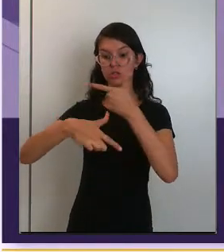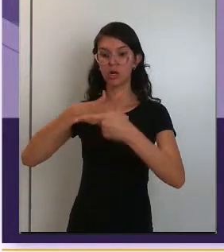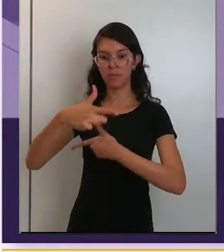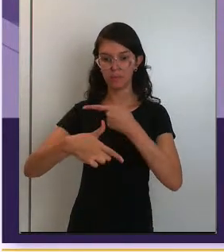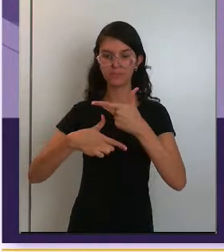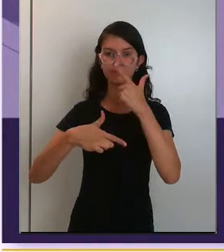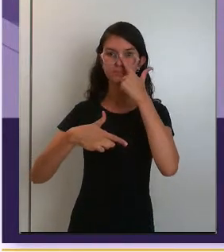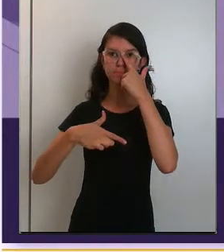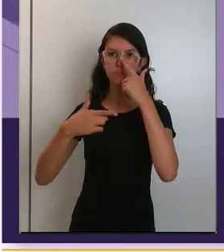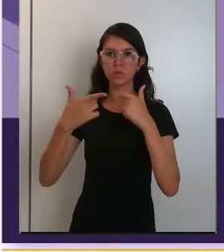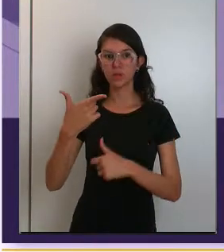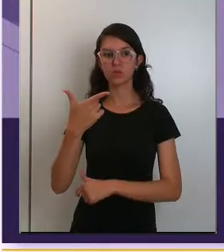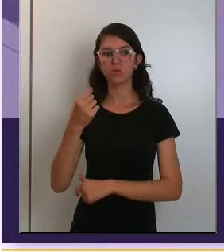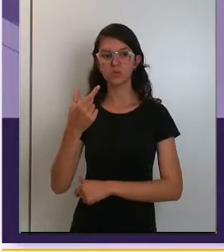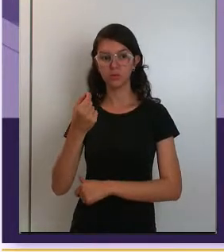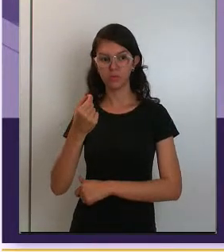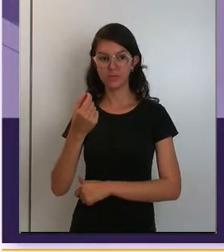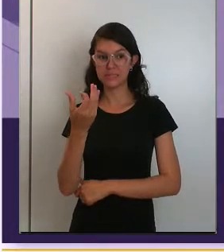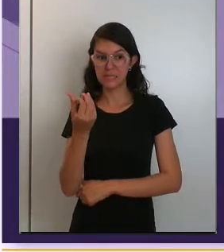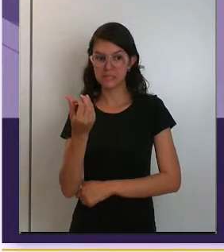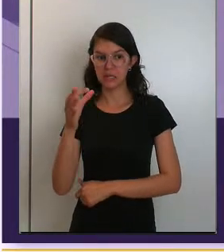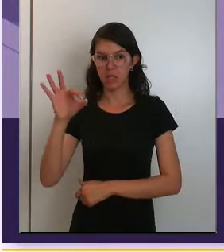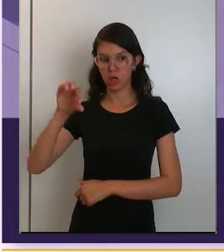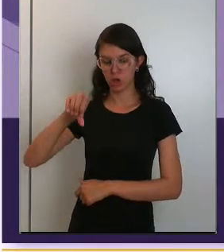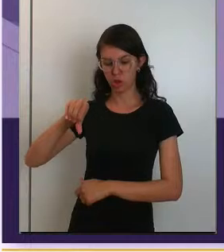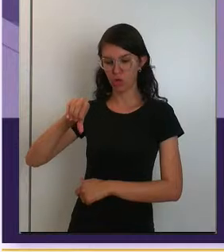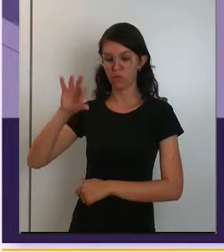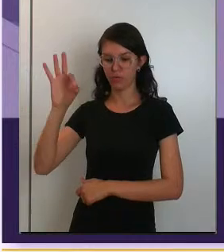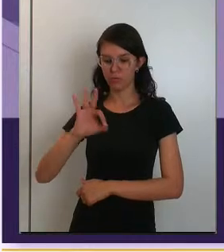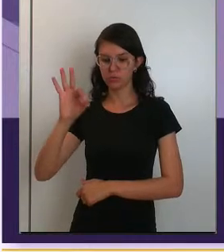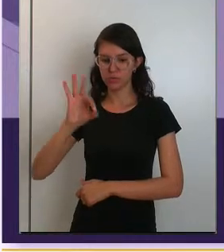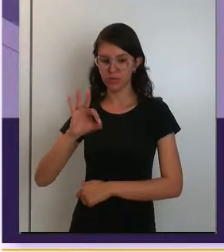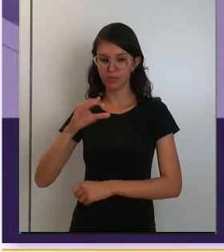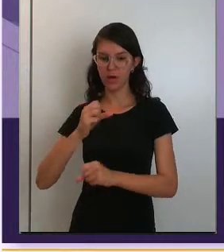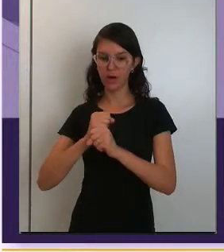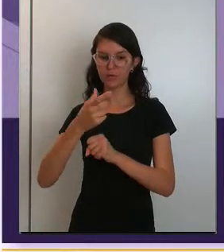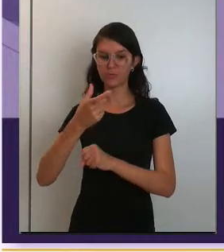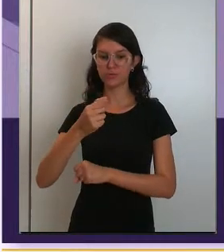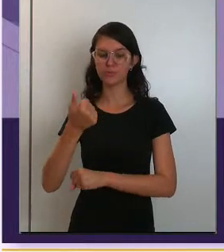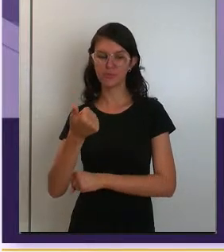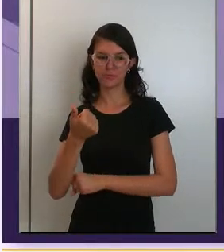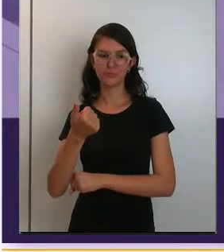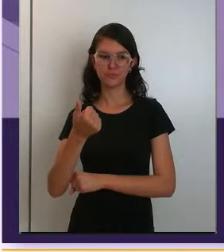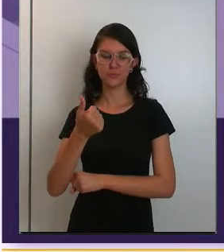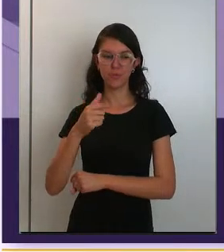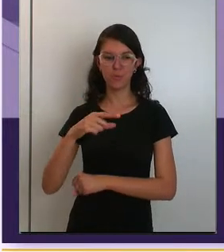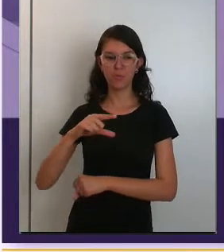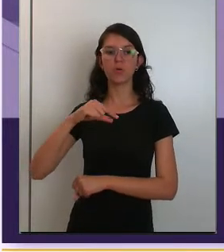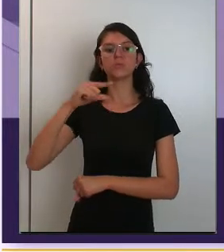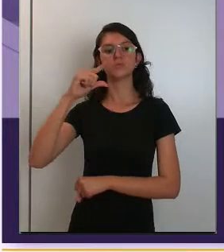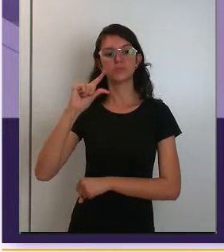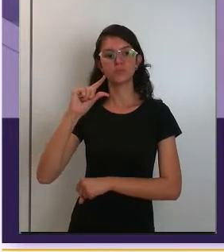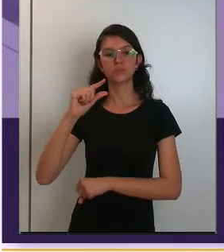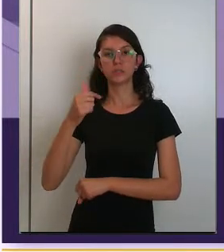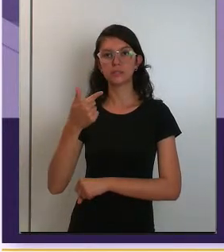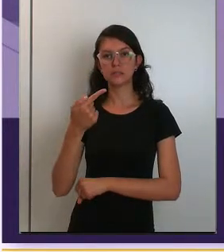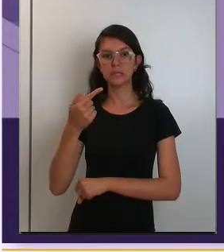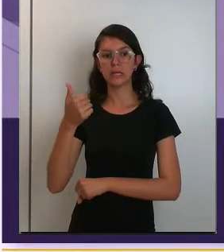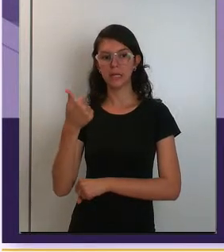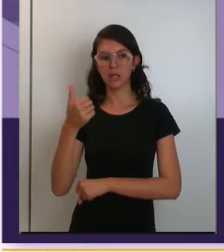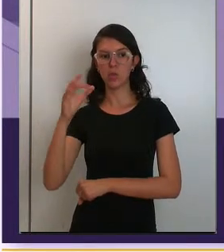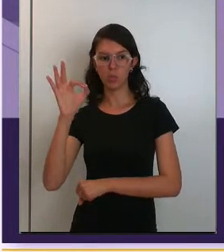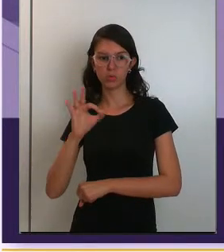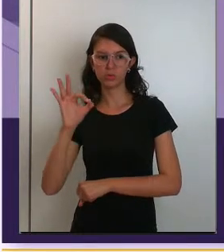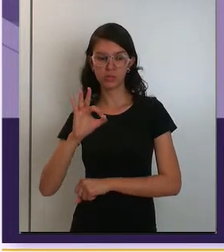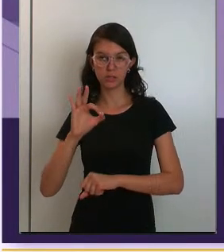para 69%. Em 2021, ele já aumentou para 71%. Então, se todos foram afetados com o isolamento social